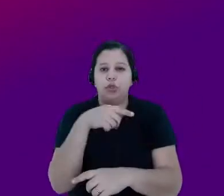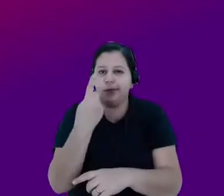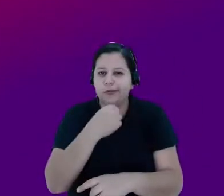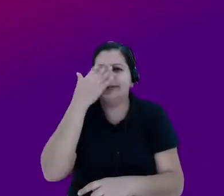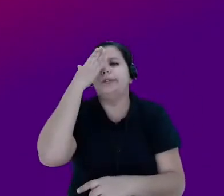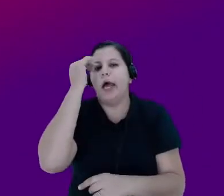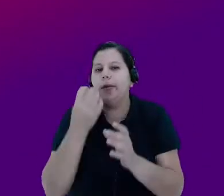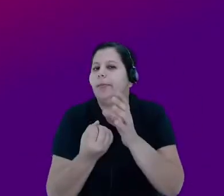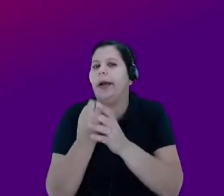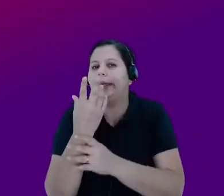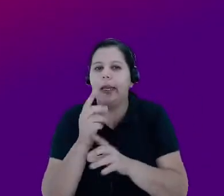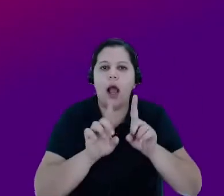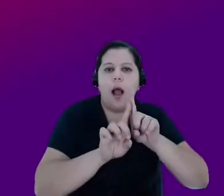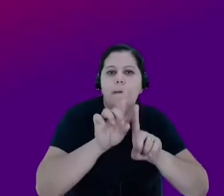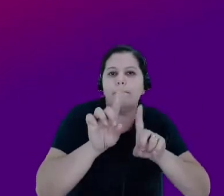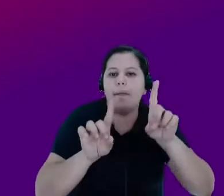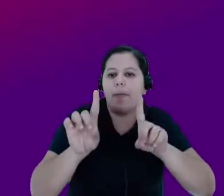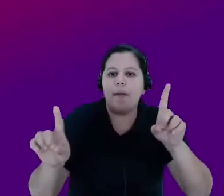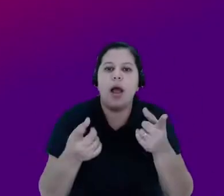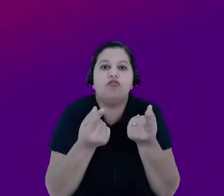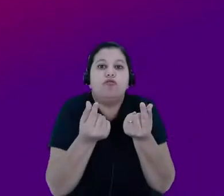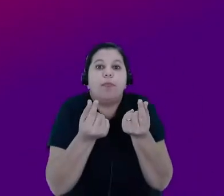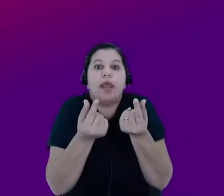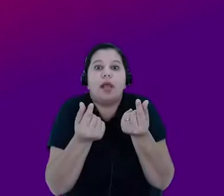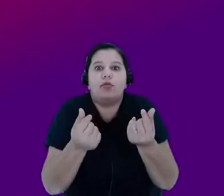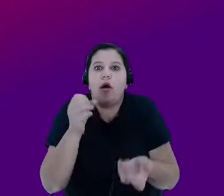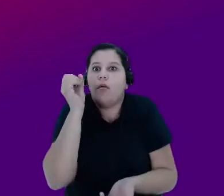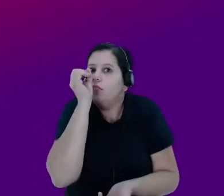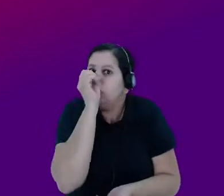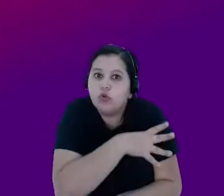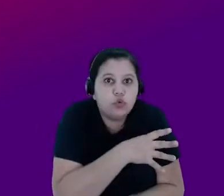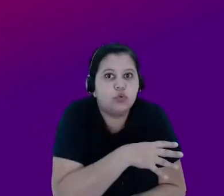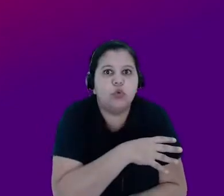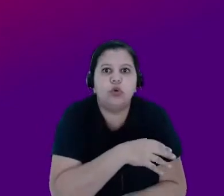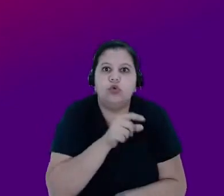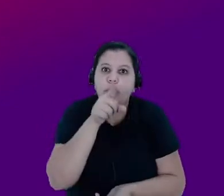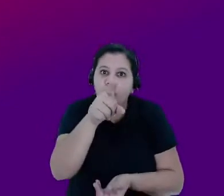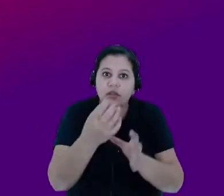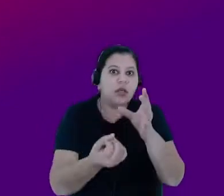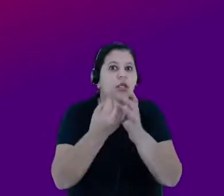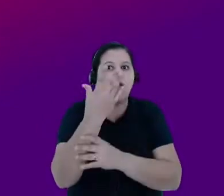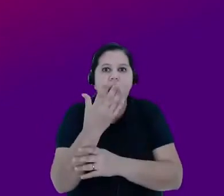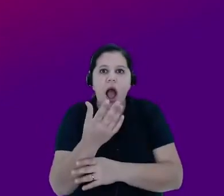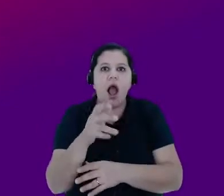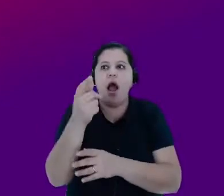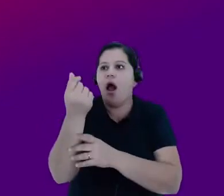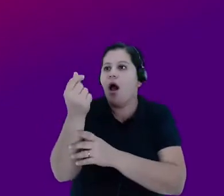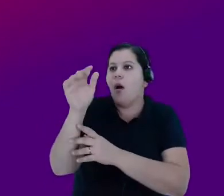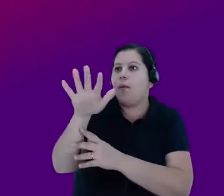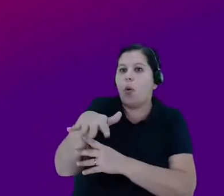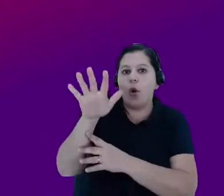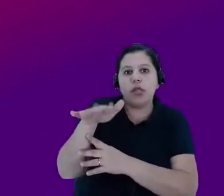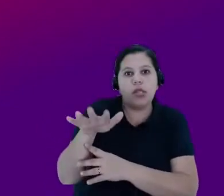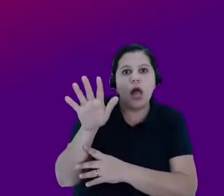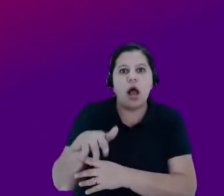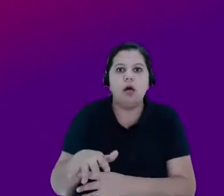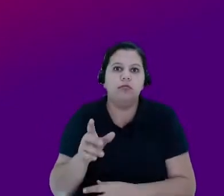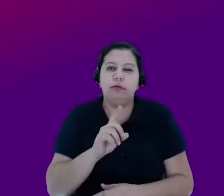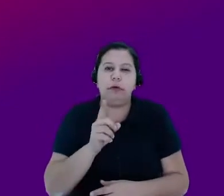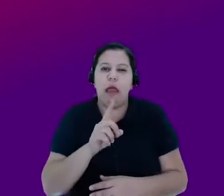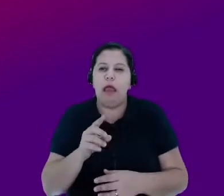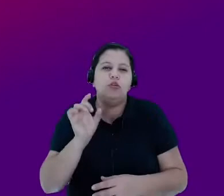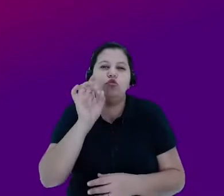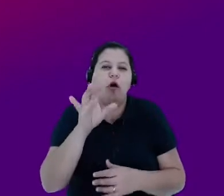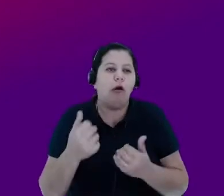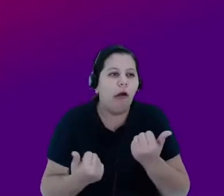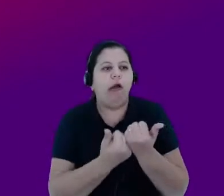um absurdo, que para você criar ofertas específicas que não sejam vistas somente como assistência